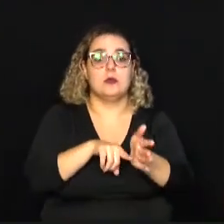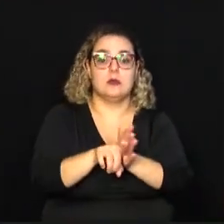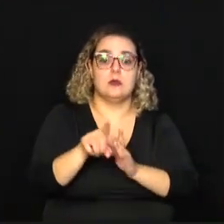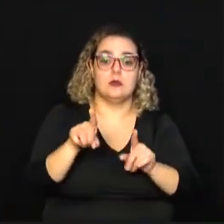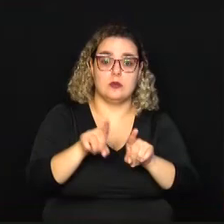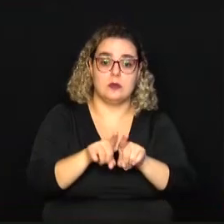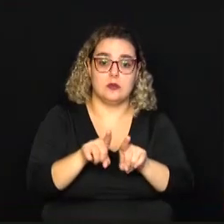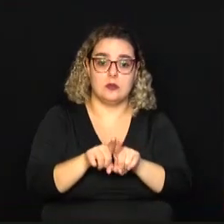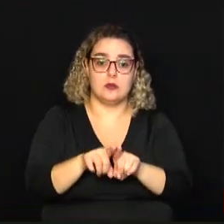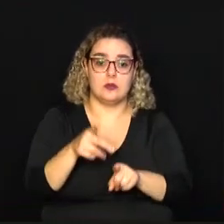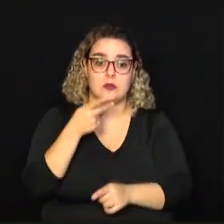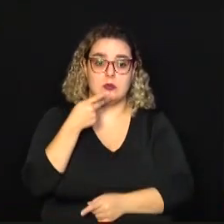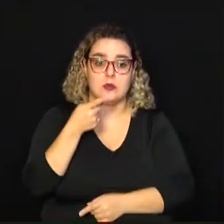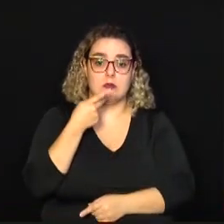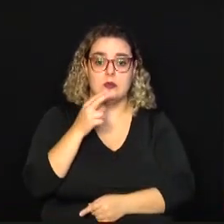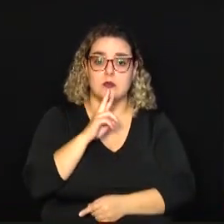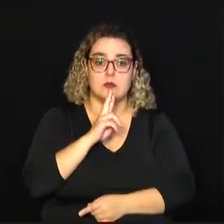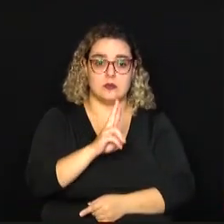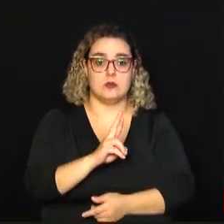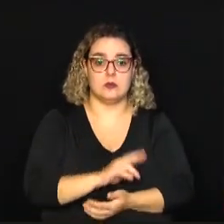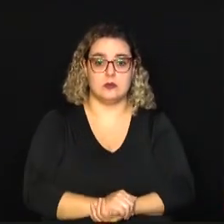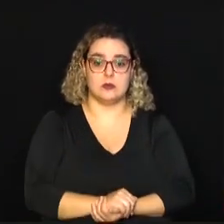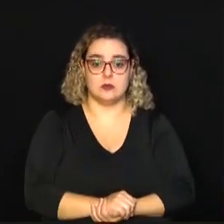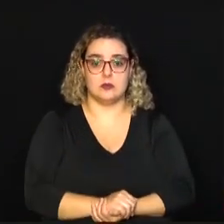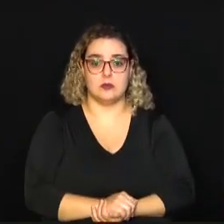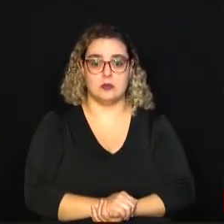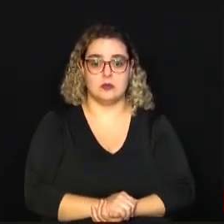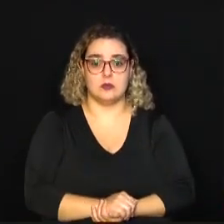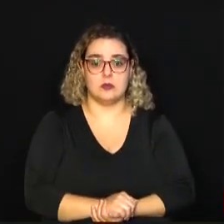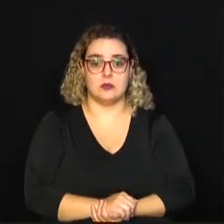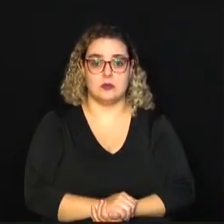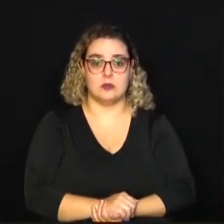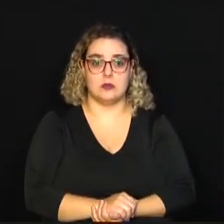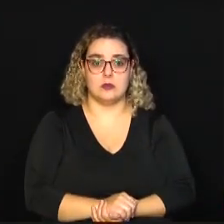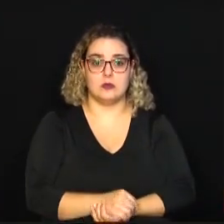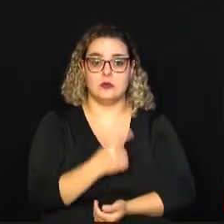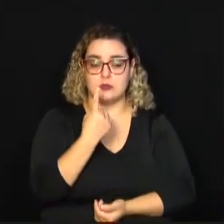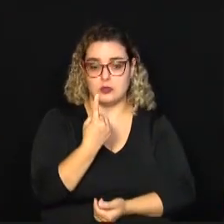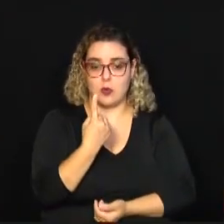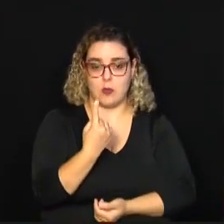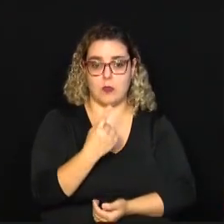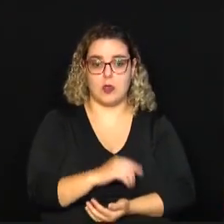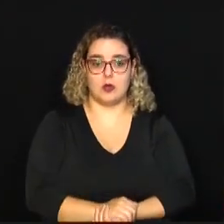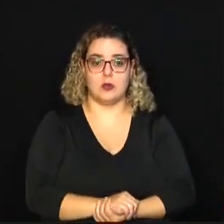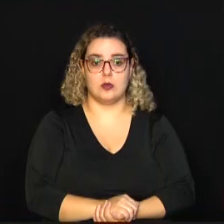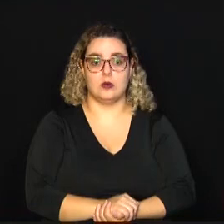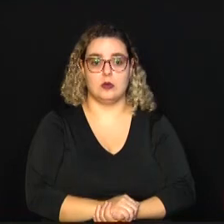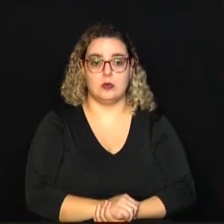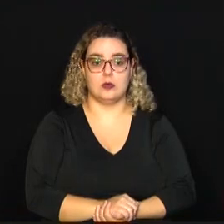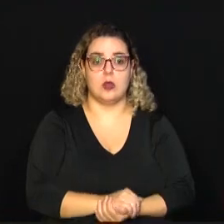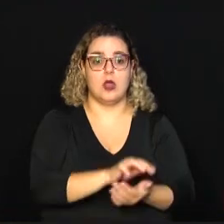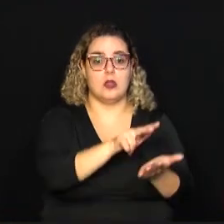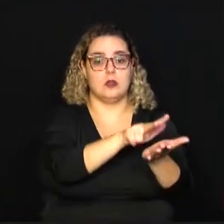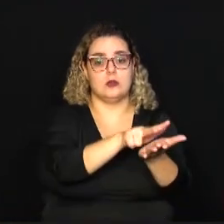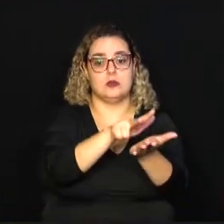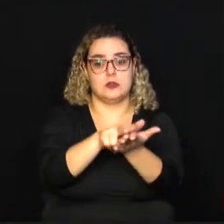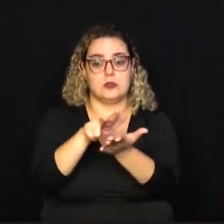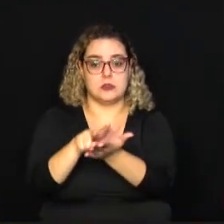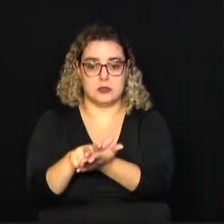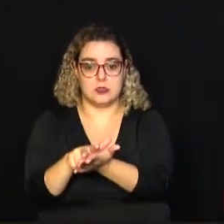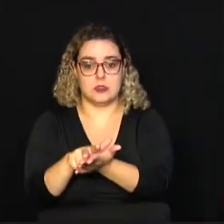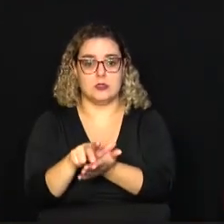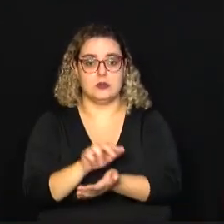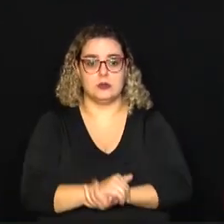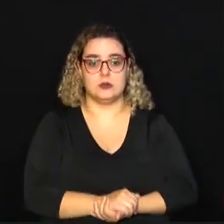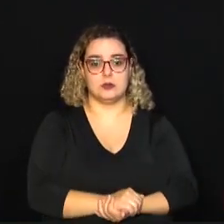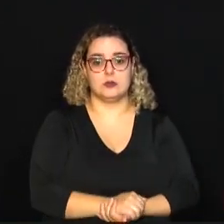que o pessoal falou que você não respondeu, e estão me pedindo aqui, só uma minha, que é sobre a questão dos leitos, né? É